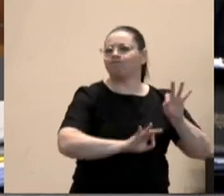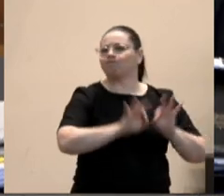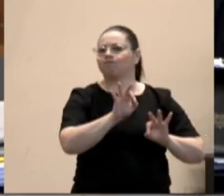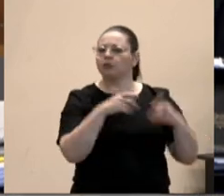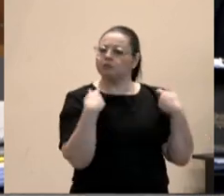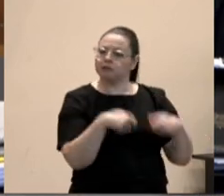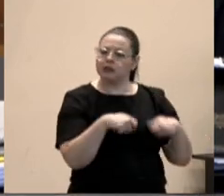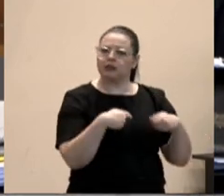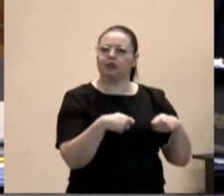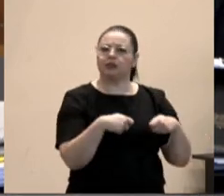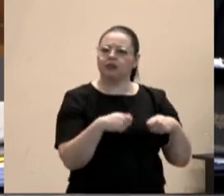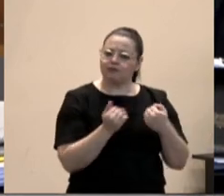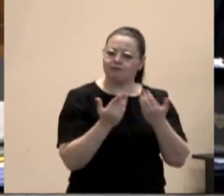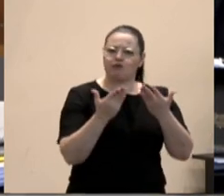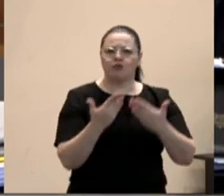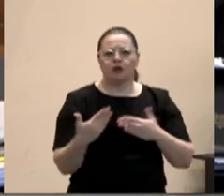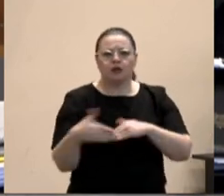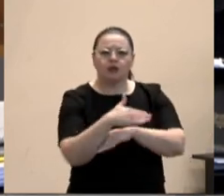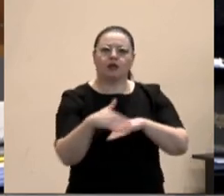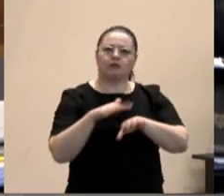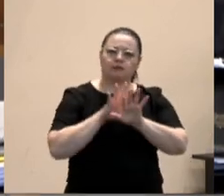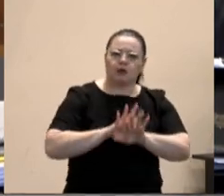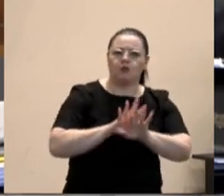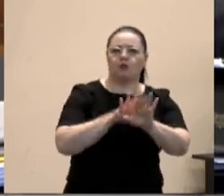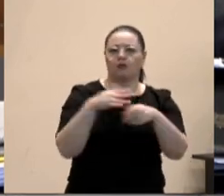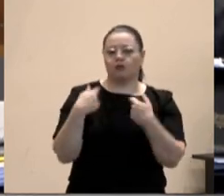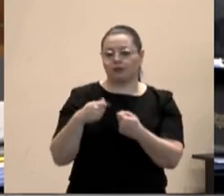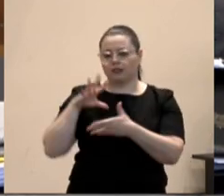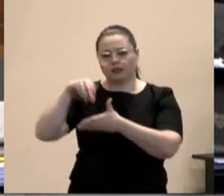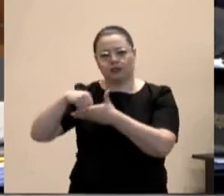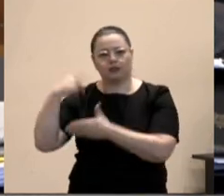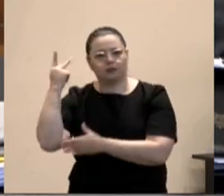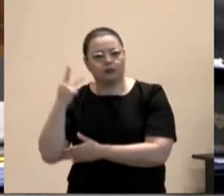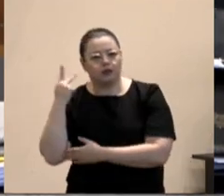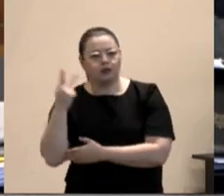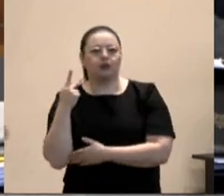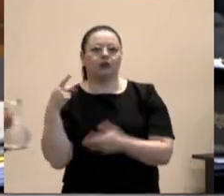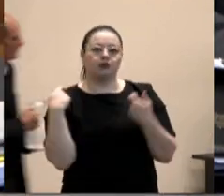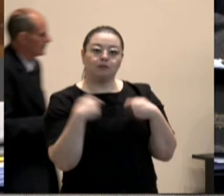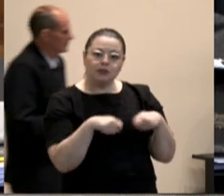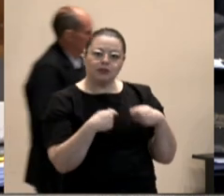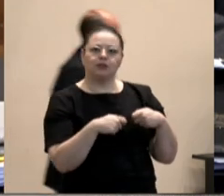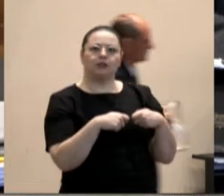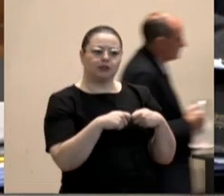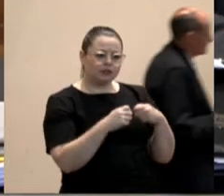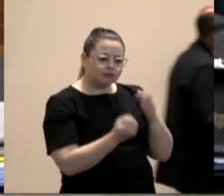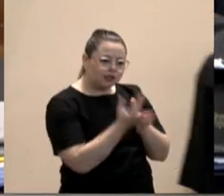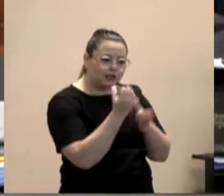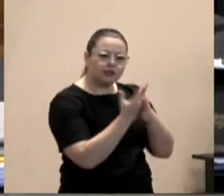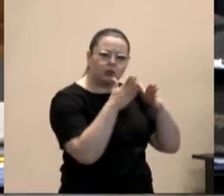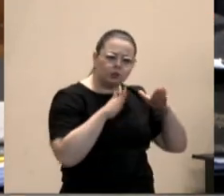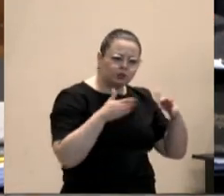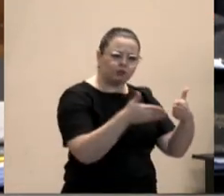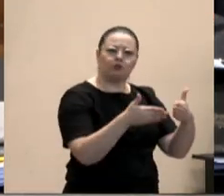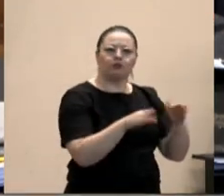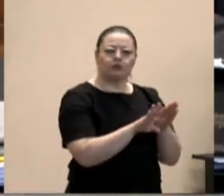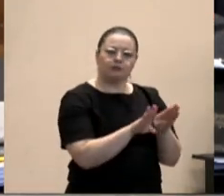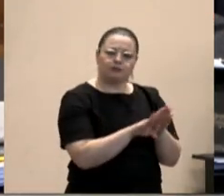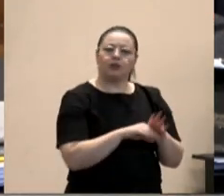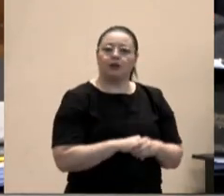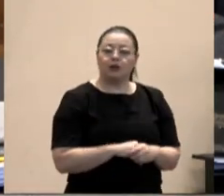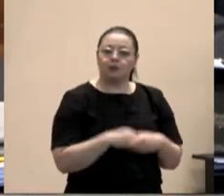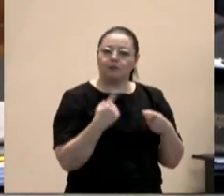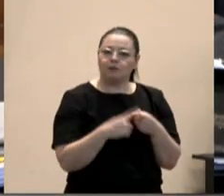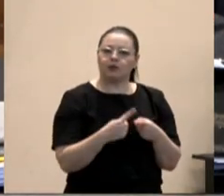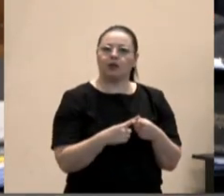às ruas, precisa estar no parlamento, precisa estar construindo os fóruns, porque é esse peso que a